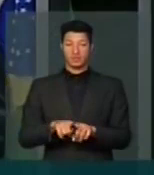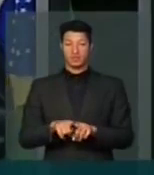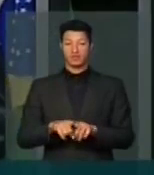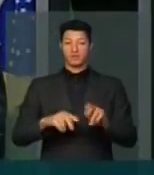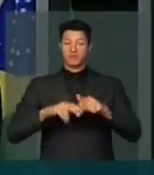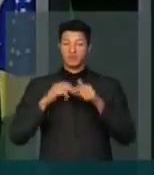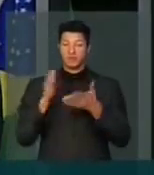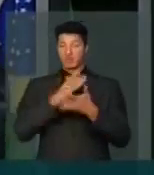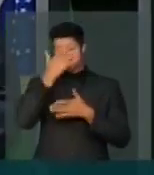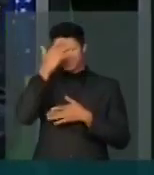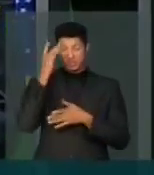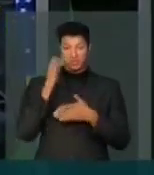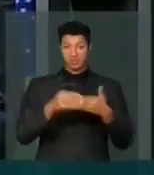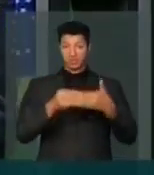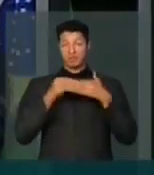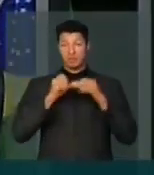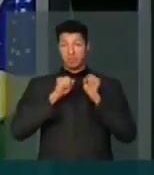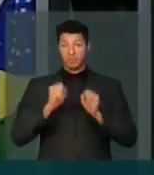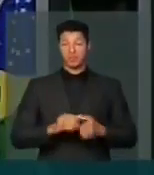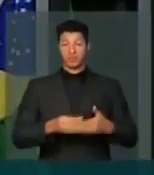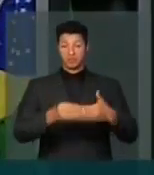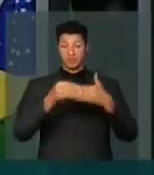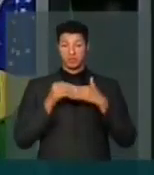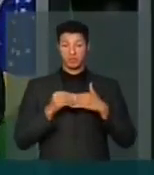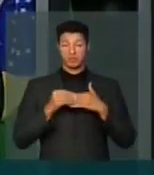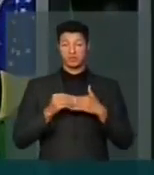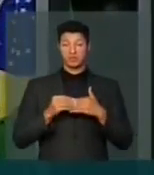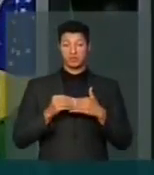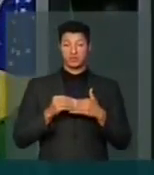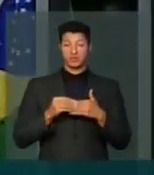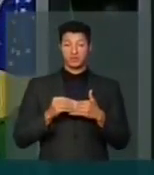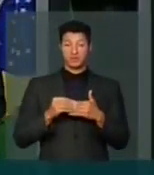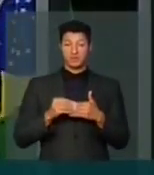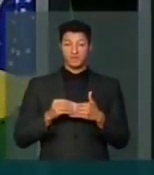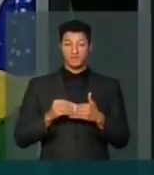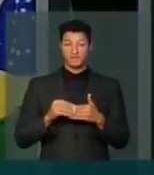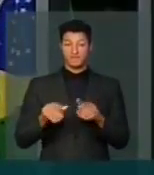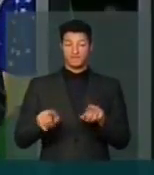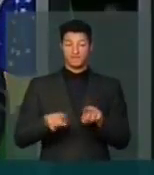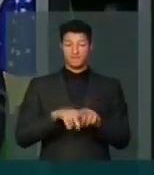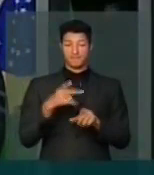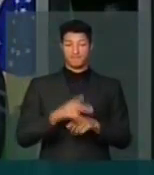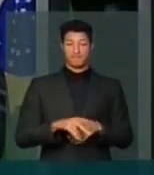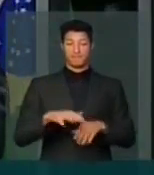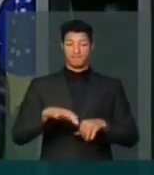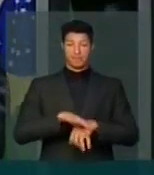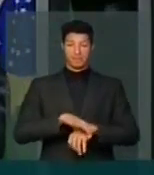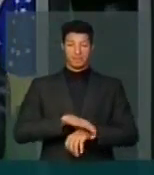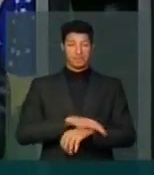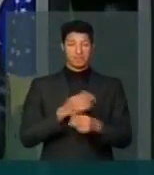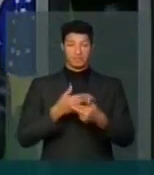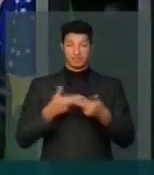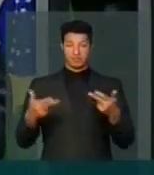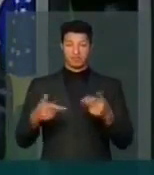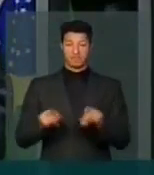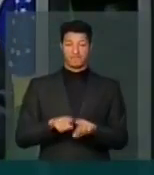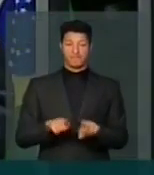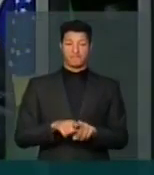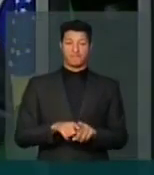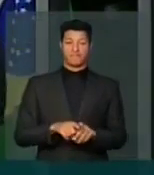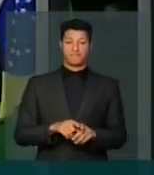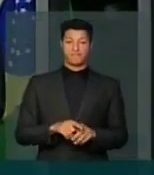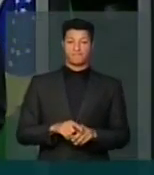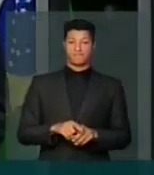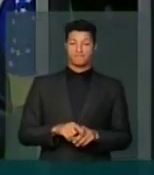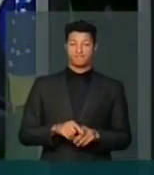por aqueles que trazem, que podem trazer na sua bagagem, nos seus sapatos e assim por diante,